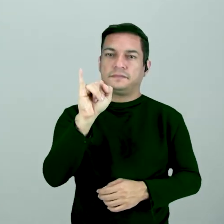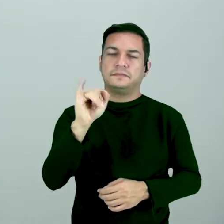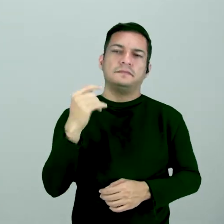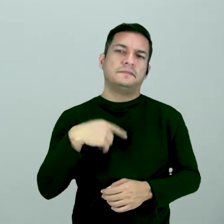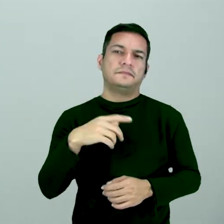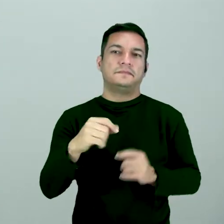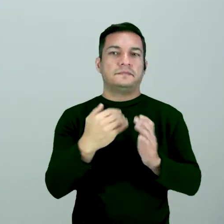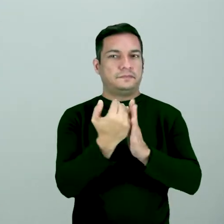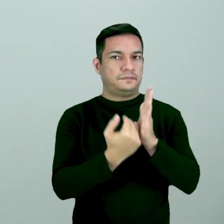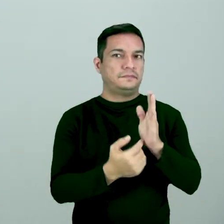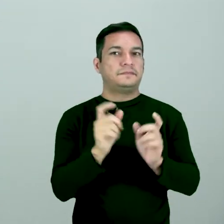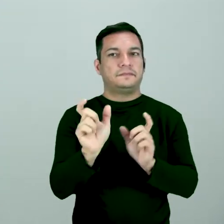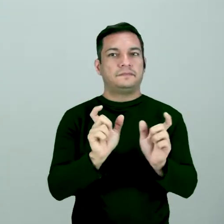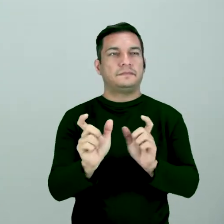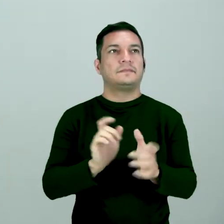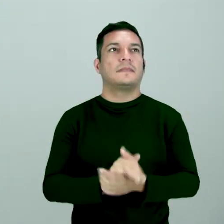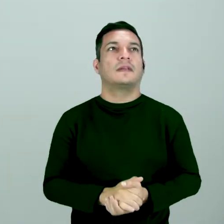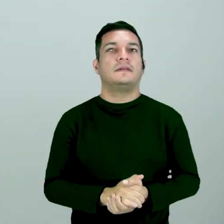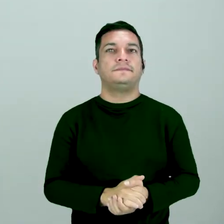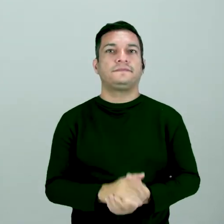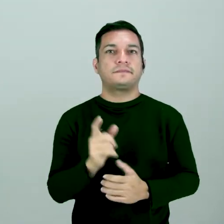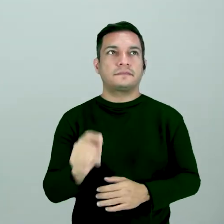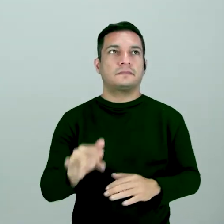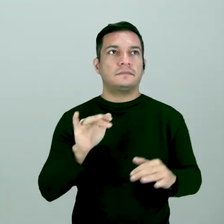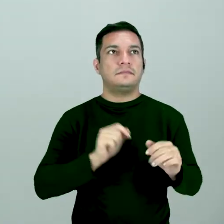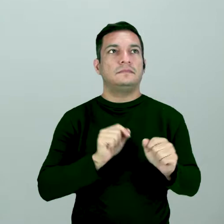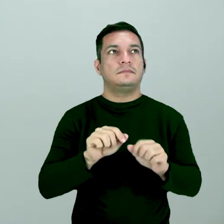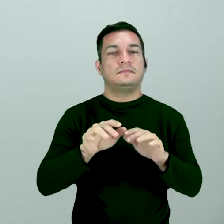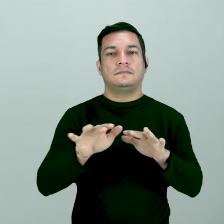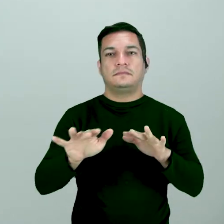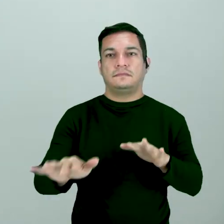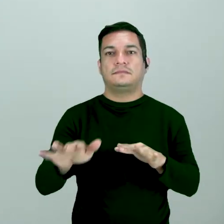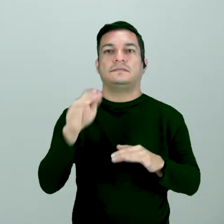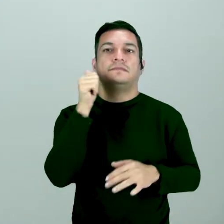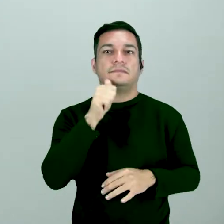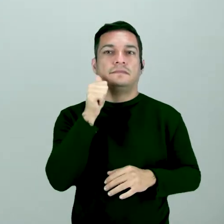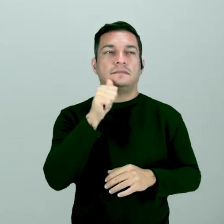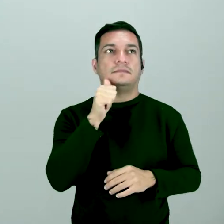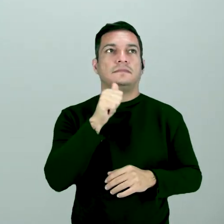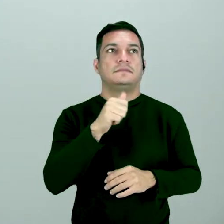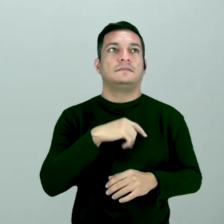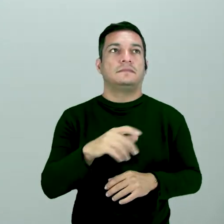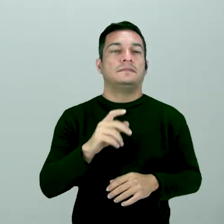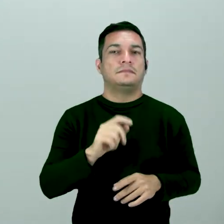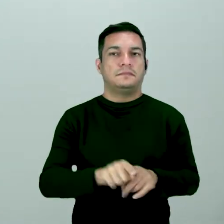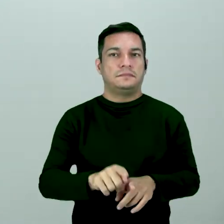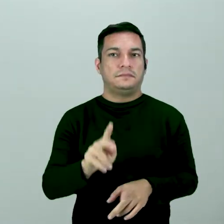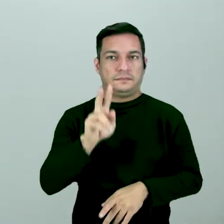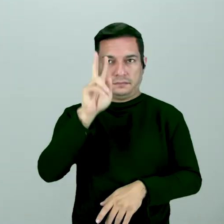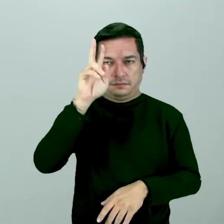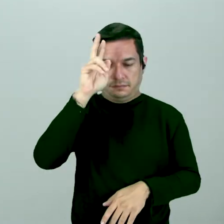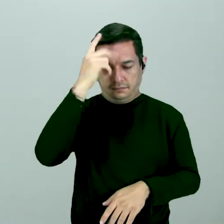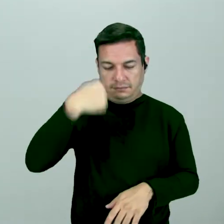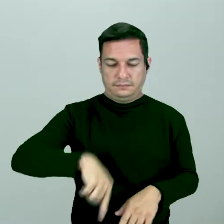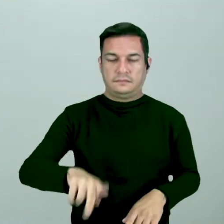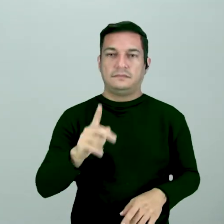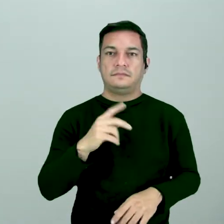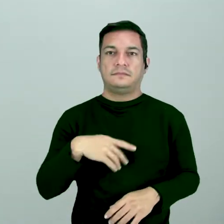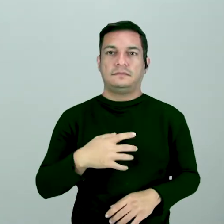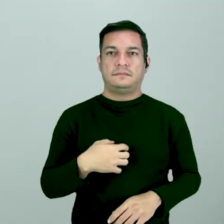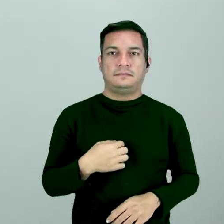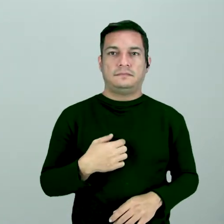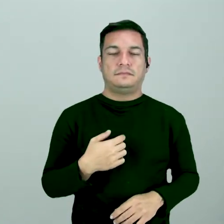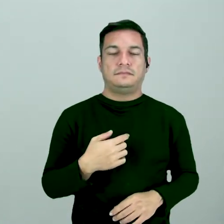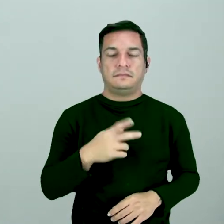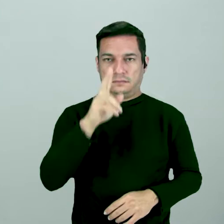aí de composição de palavras, tá? É um movimento feminino de empoderamento também, tanto no sertanejo raiz como